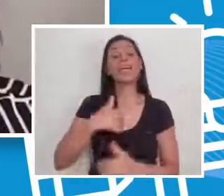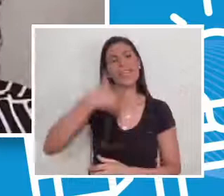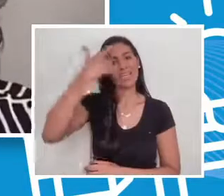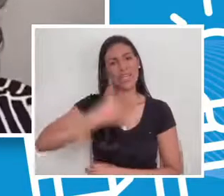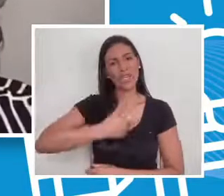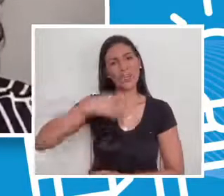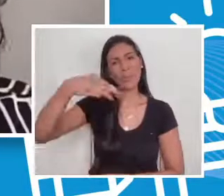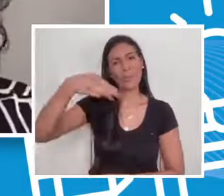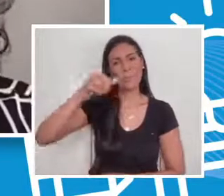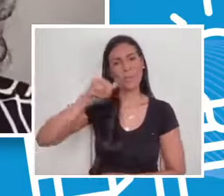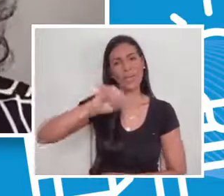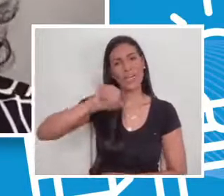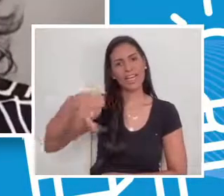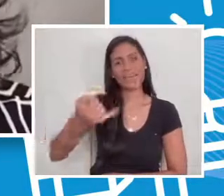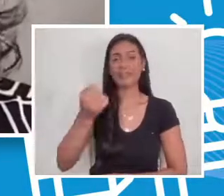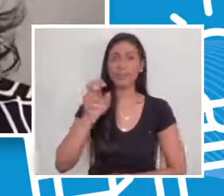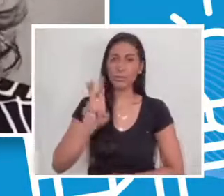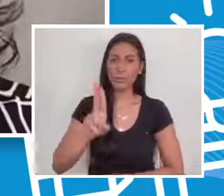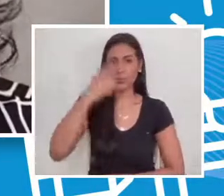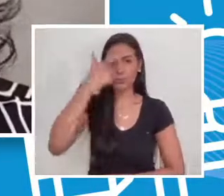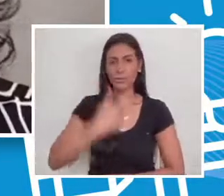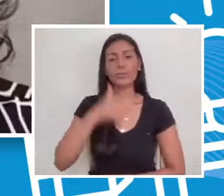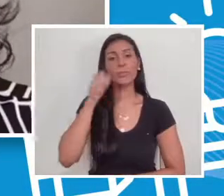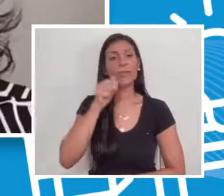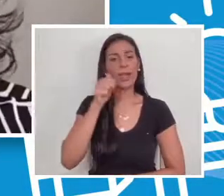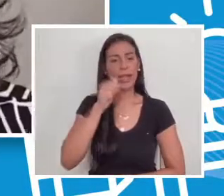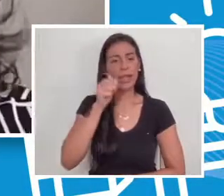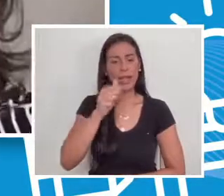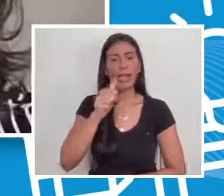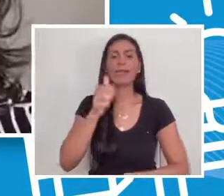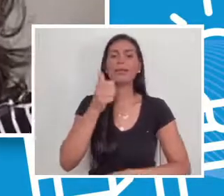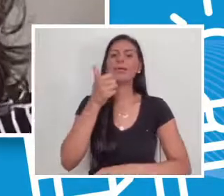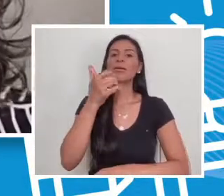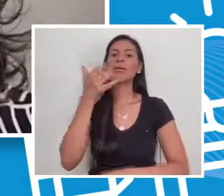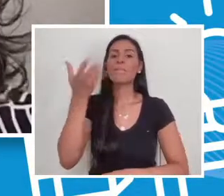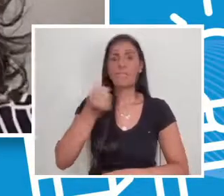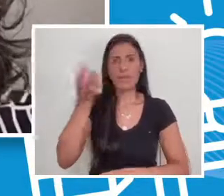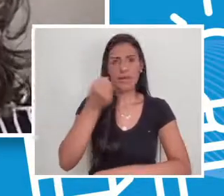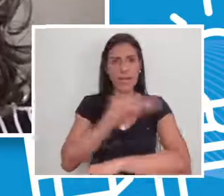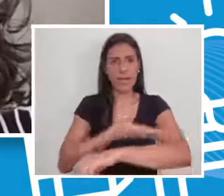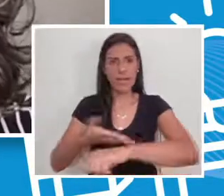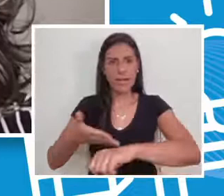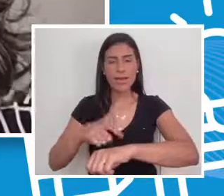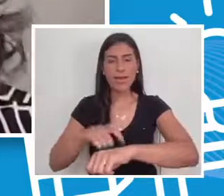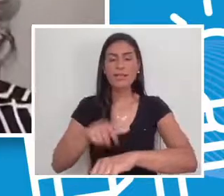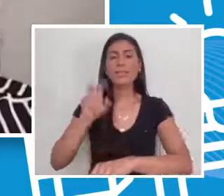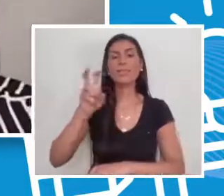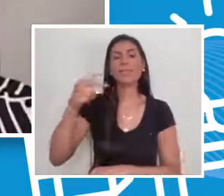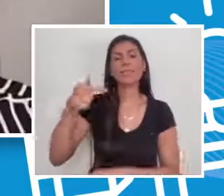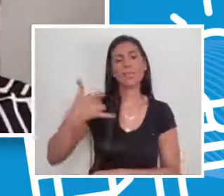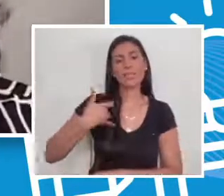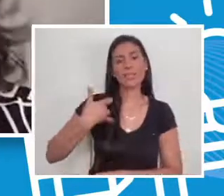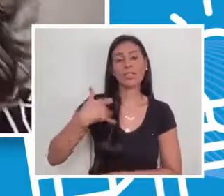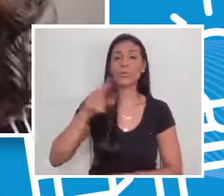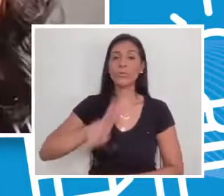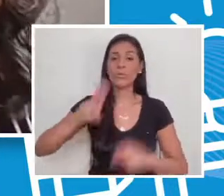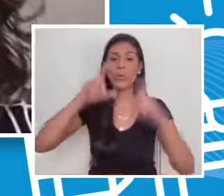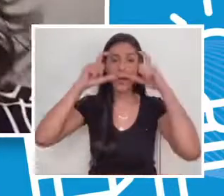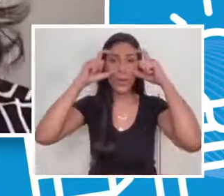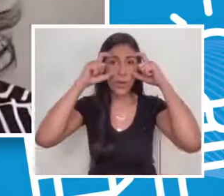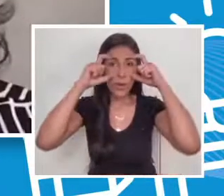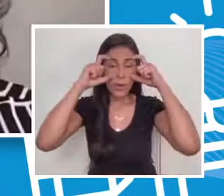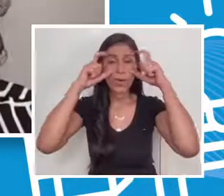Azevedo, sou uma mulher branca, de 57 anos, uso óculos, tenho cabelo